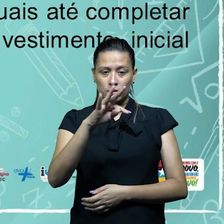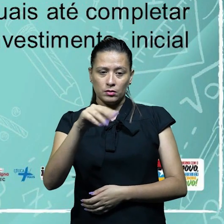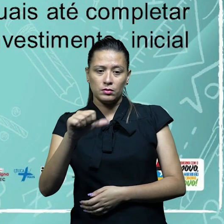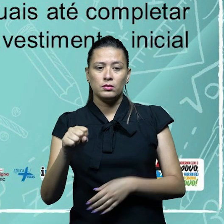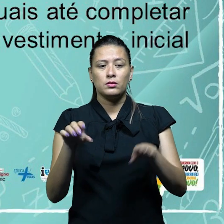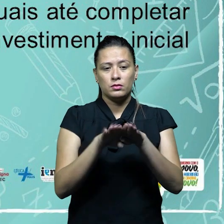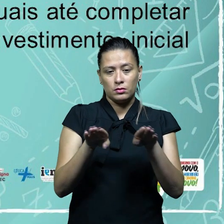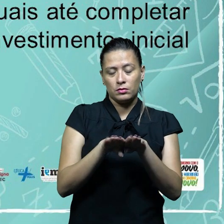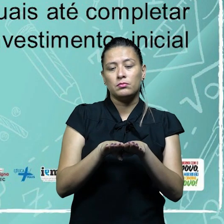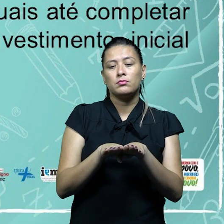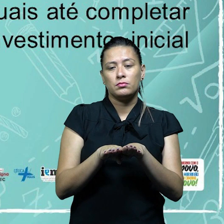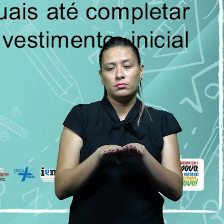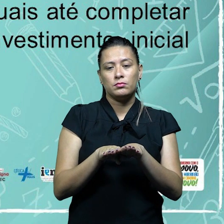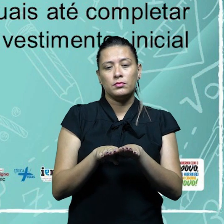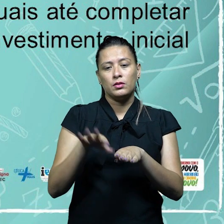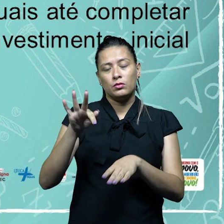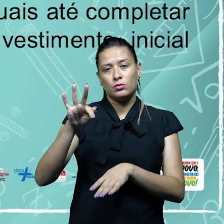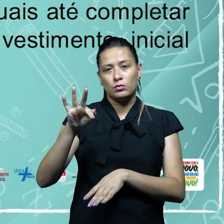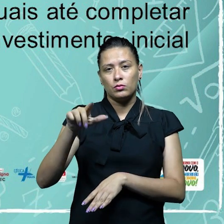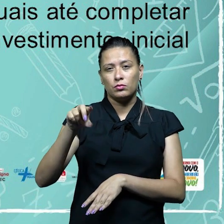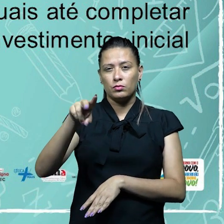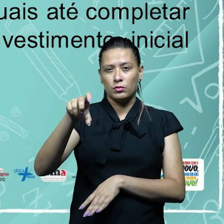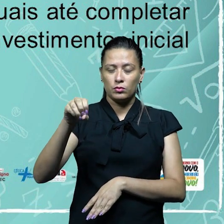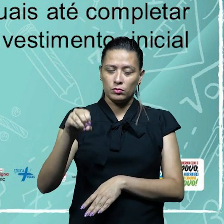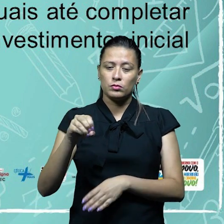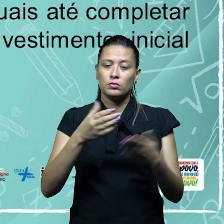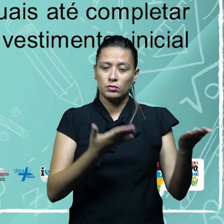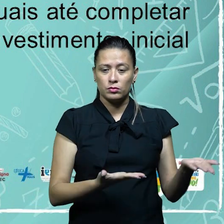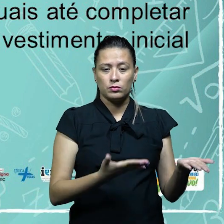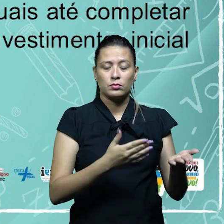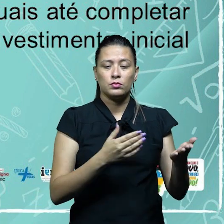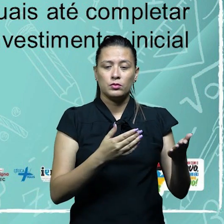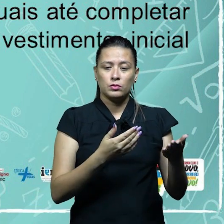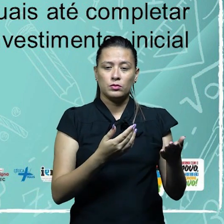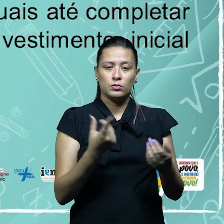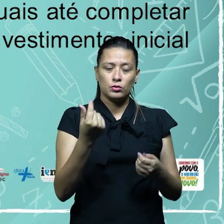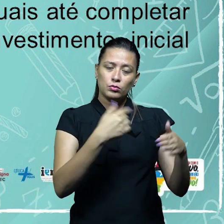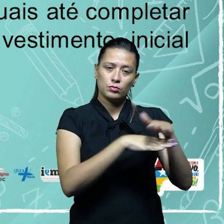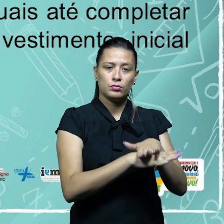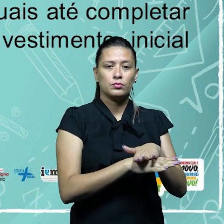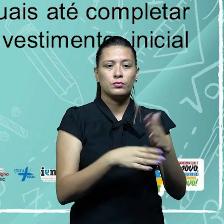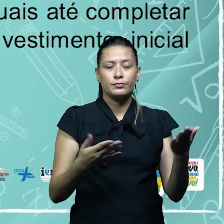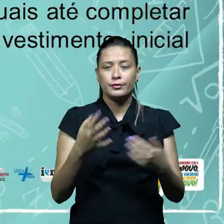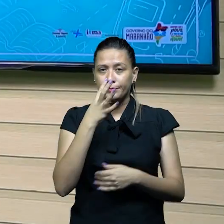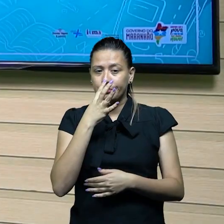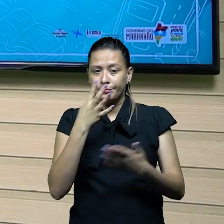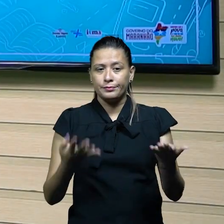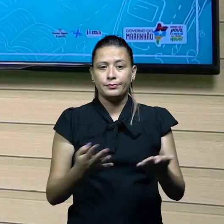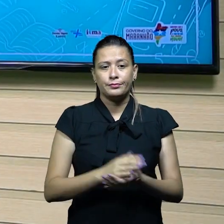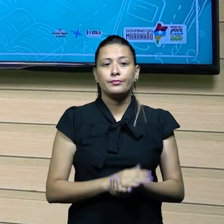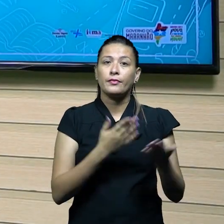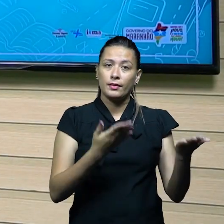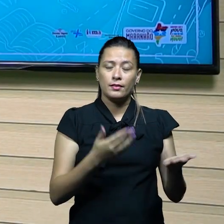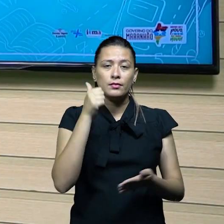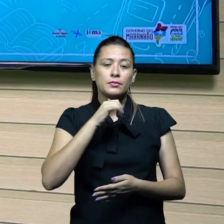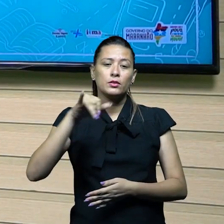receitas incrementais, ou seja, que vai incrementar a bicicleta ou o casamento dela, serão o quê? Os valores das novas consultorias, certo? Porque ela